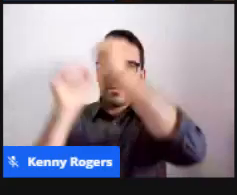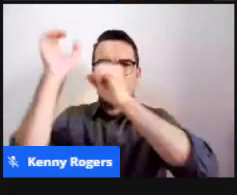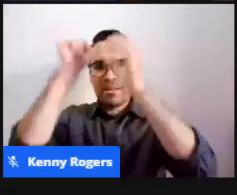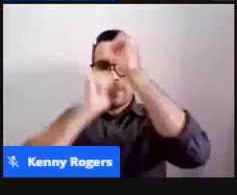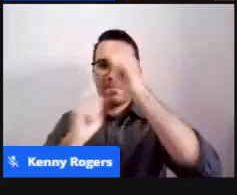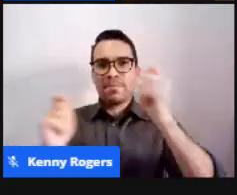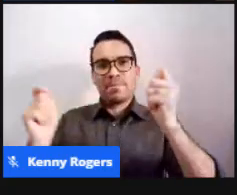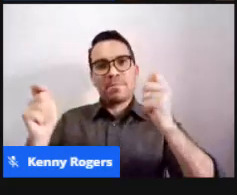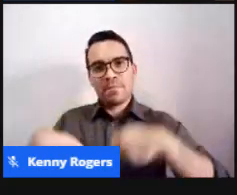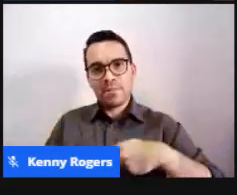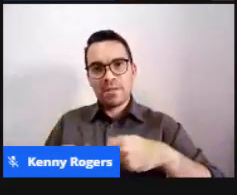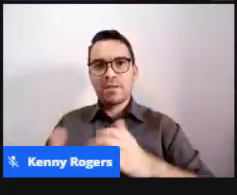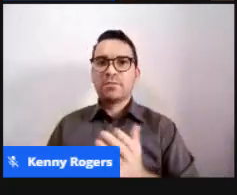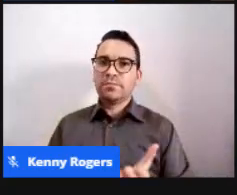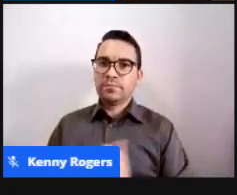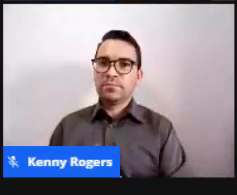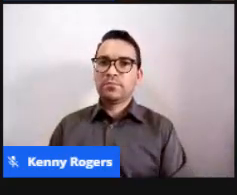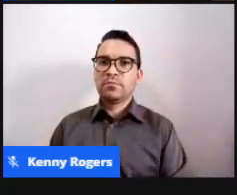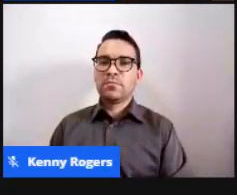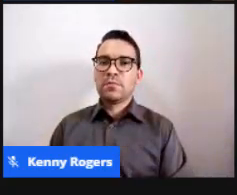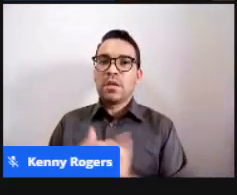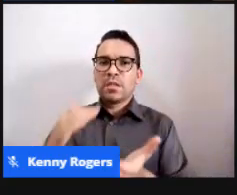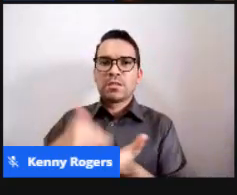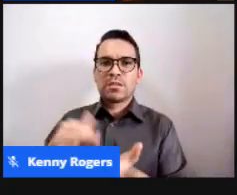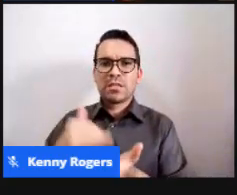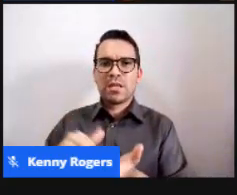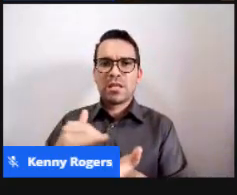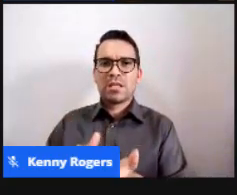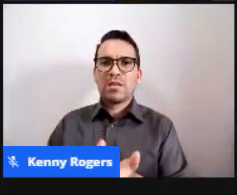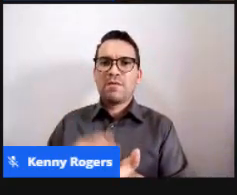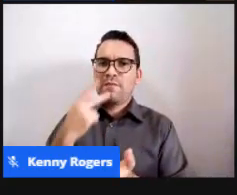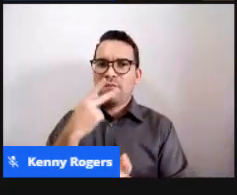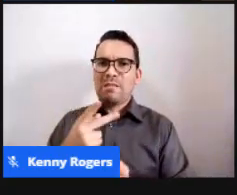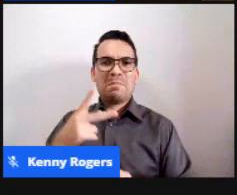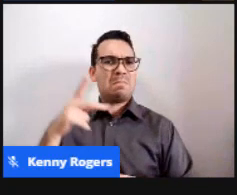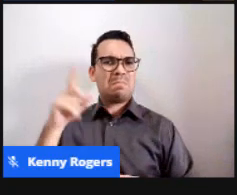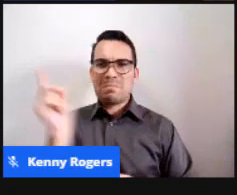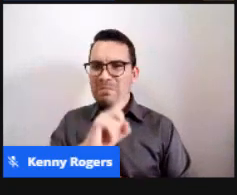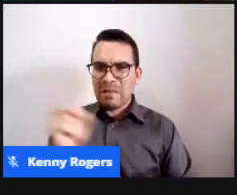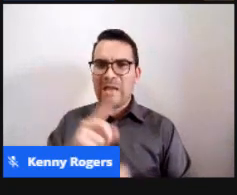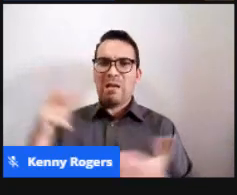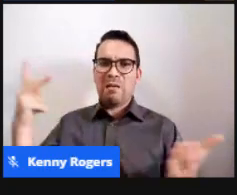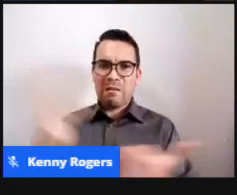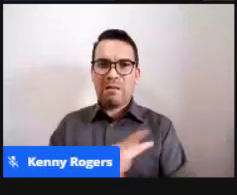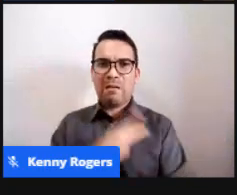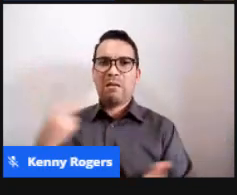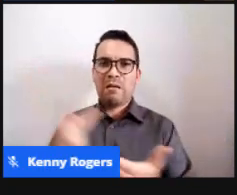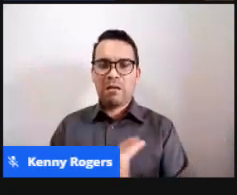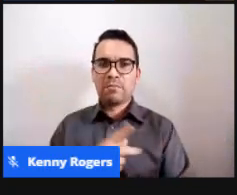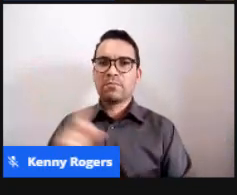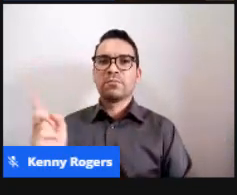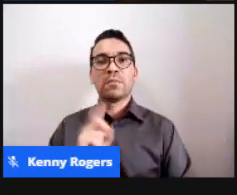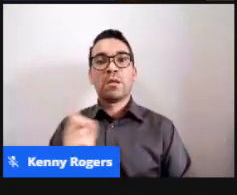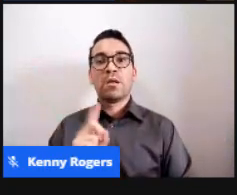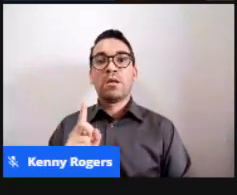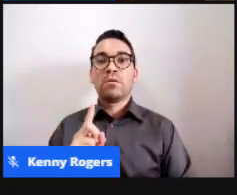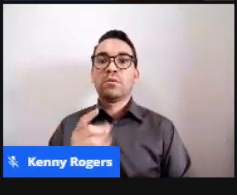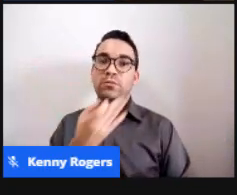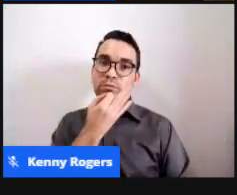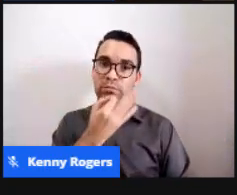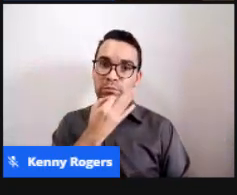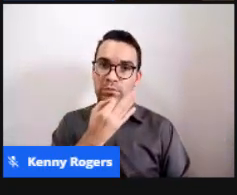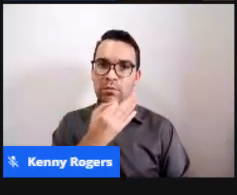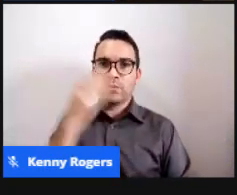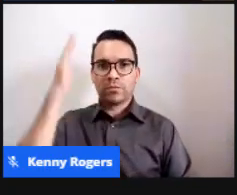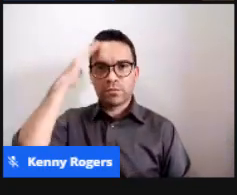falar para vocês, não foi isso que era para fazer, não, é assim para frente. Só que eu vou pedir uma coisa para vocês, eu sei que muitos